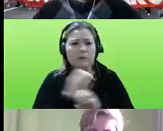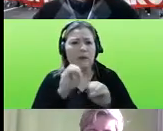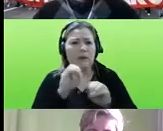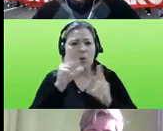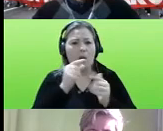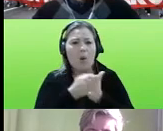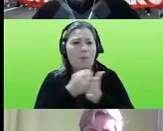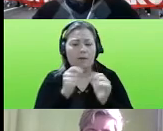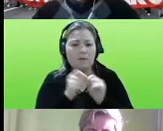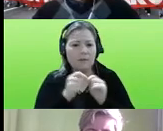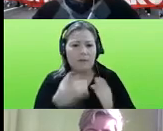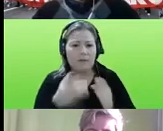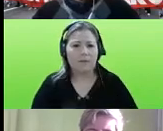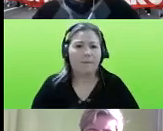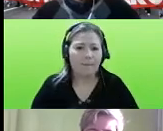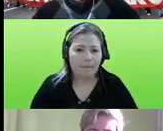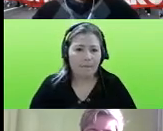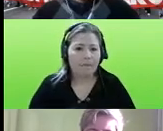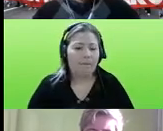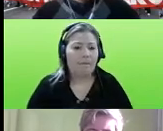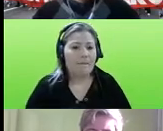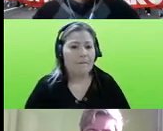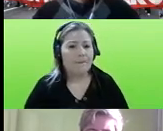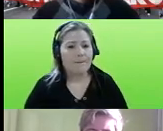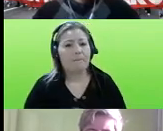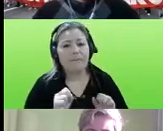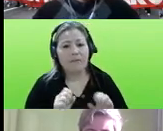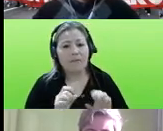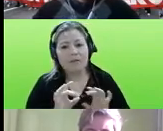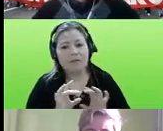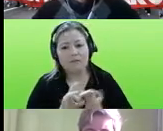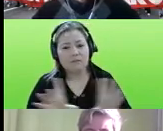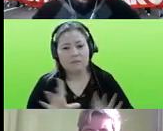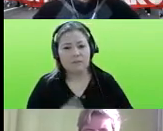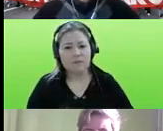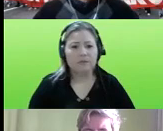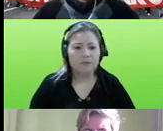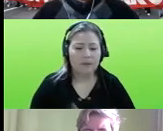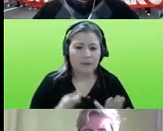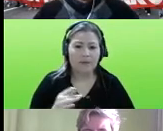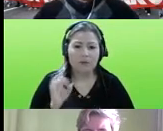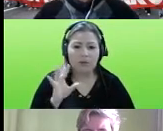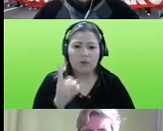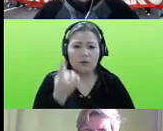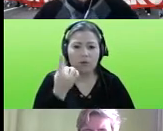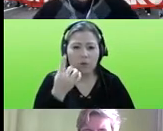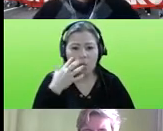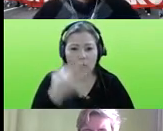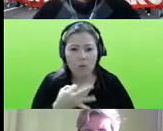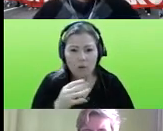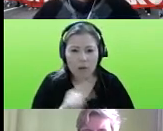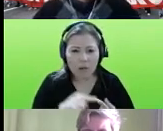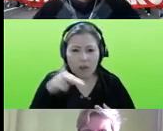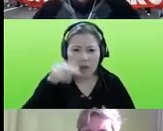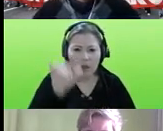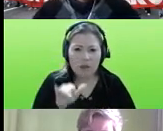isso agora. Não é? Vamos deixar isso em aberto. Eu queria só conferir, Nitamar, com